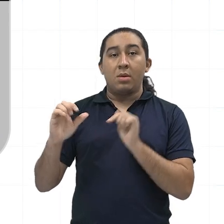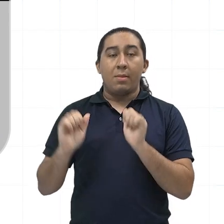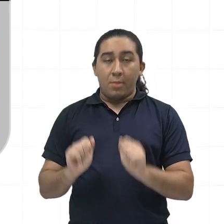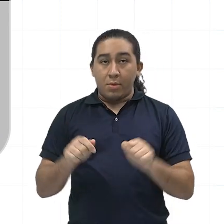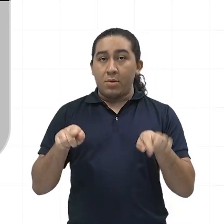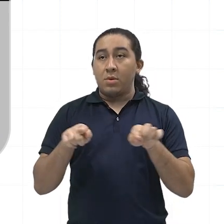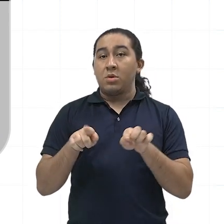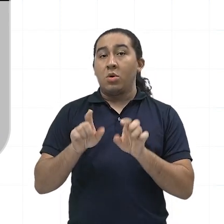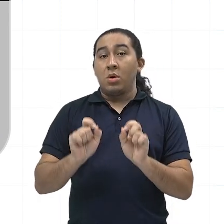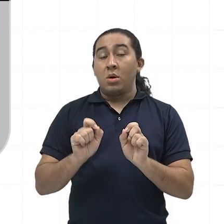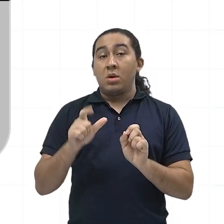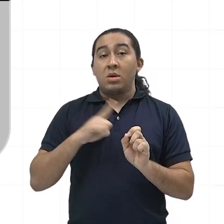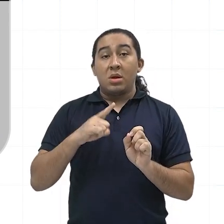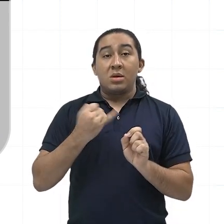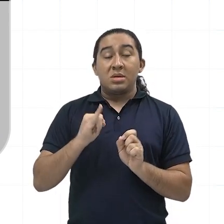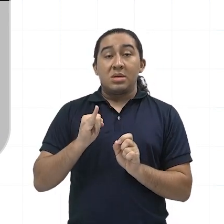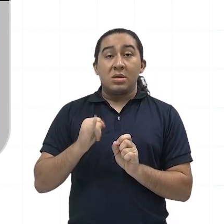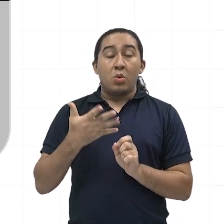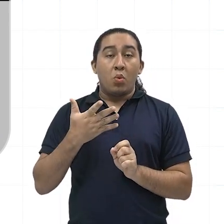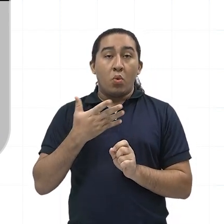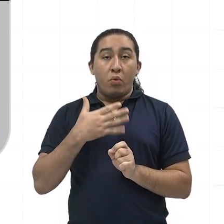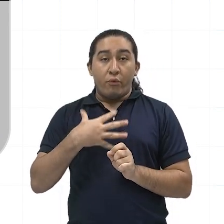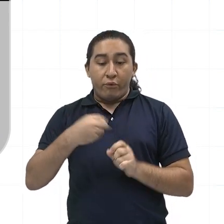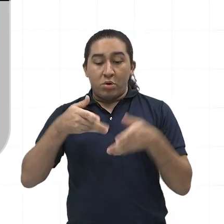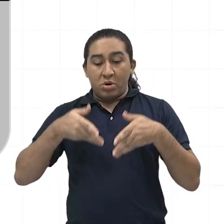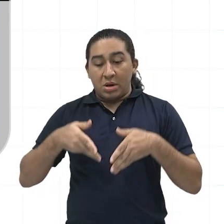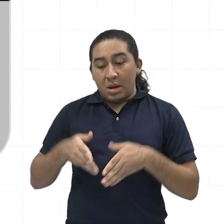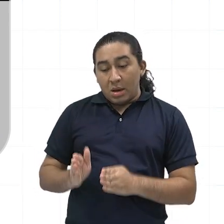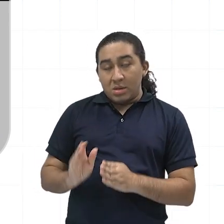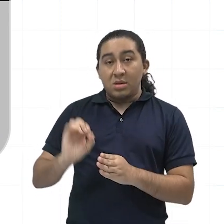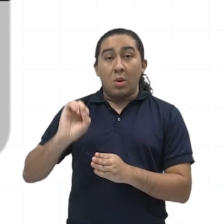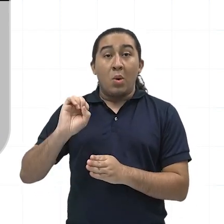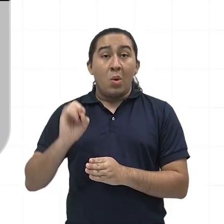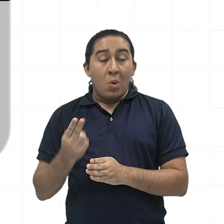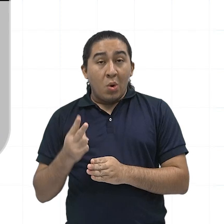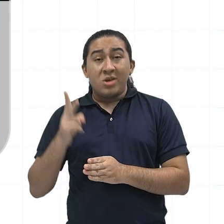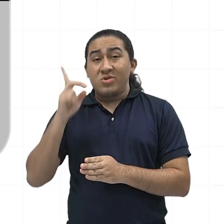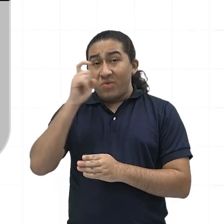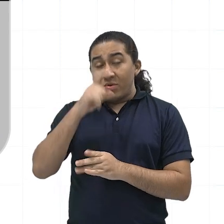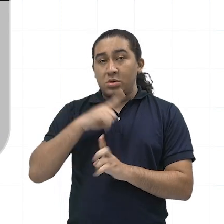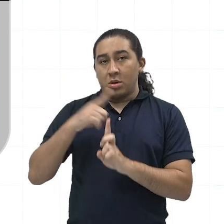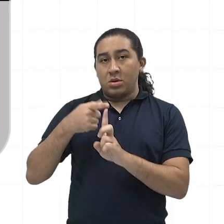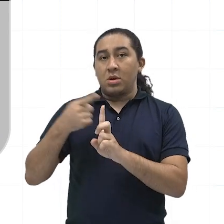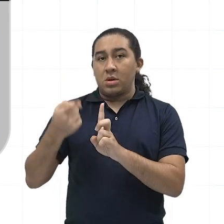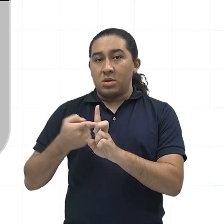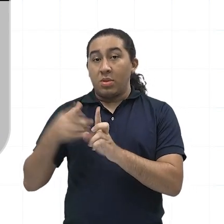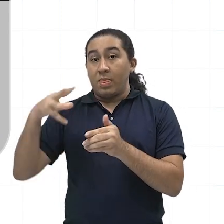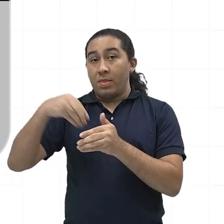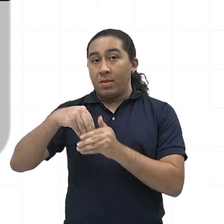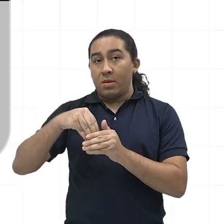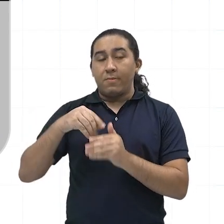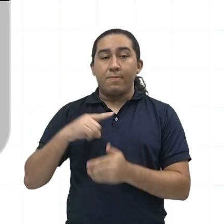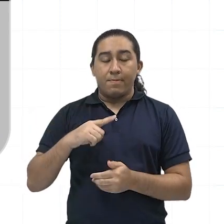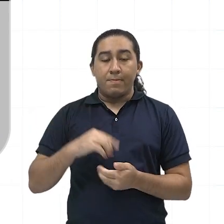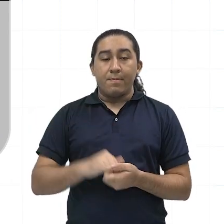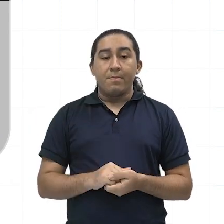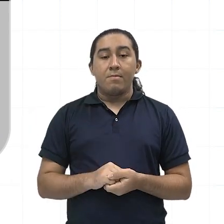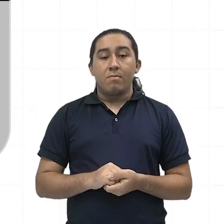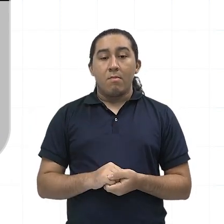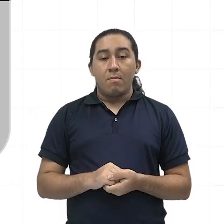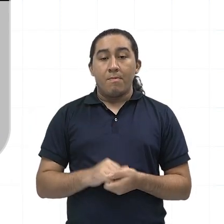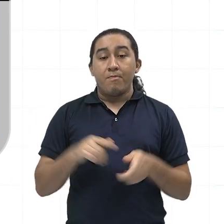ser transmitido durante o parto ou mais raramente na gestação. Na nossa última informação aí, fazendo o